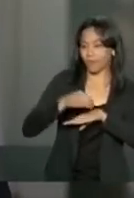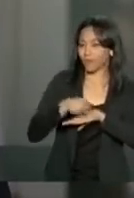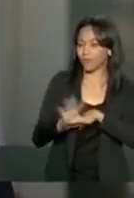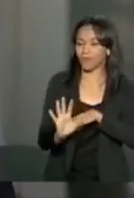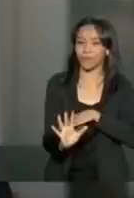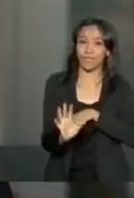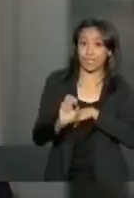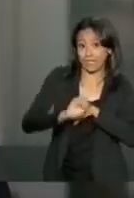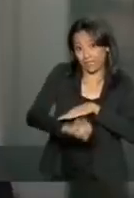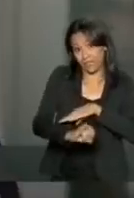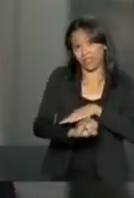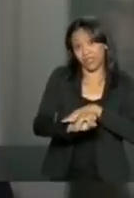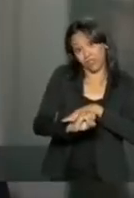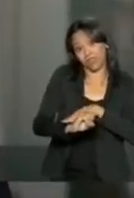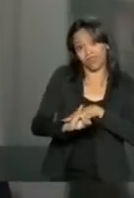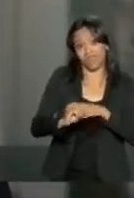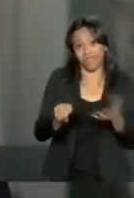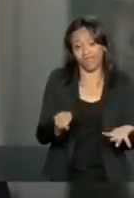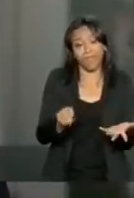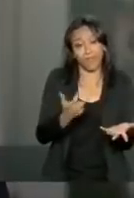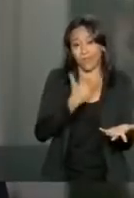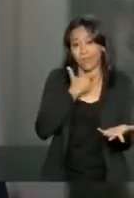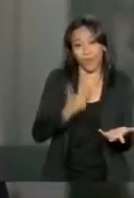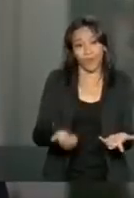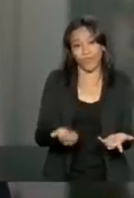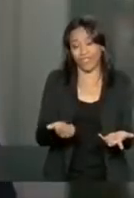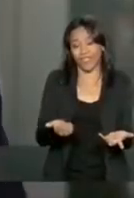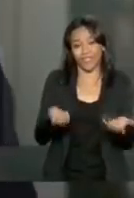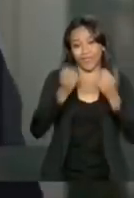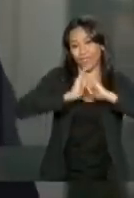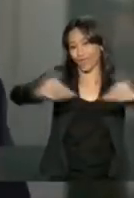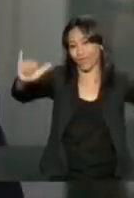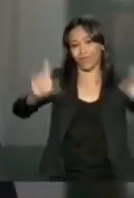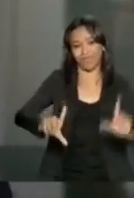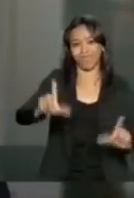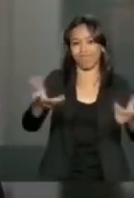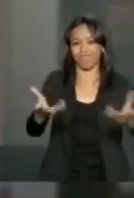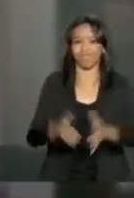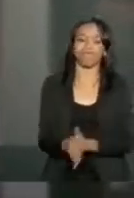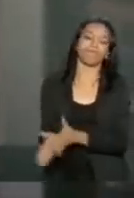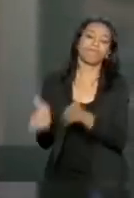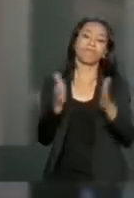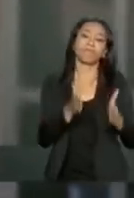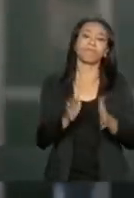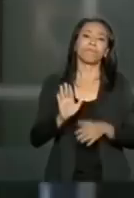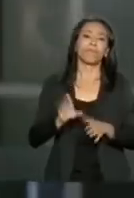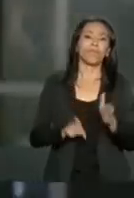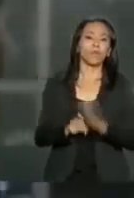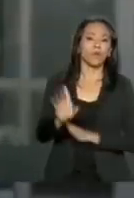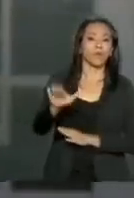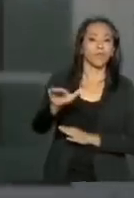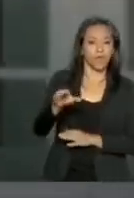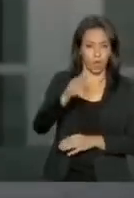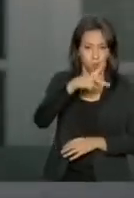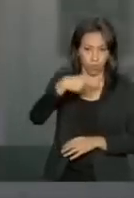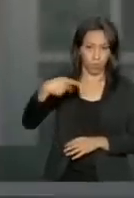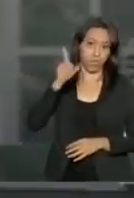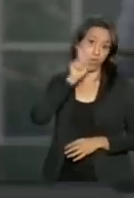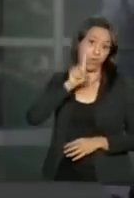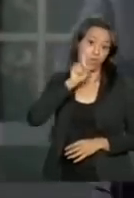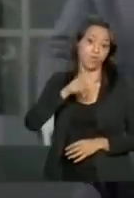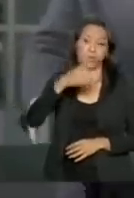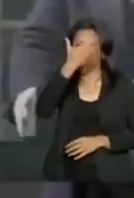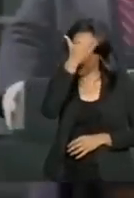porventura vierem à mesa, não podem ser debatidas de forma pública. Presidente Trump, com relação à